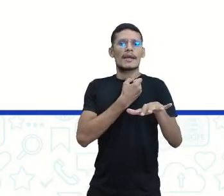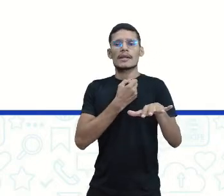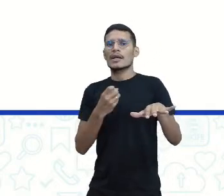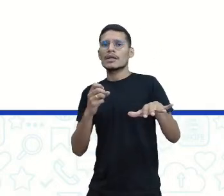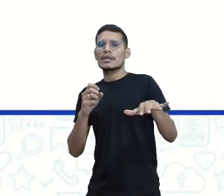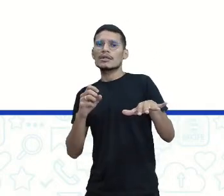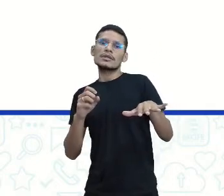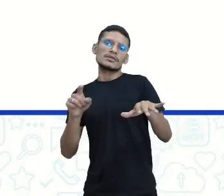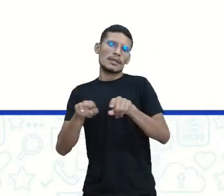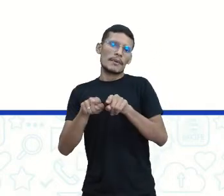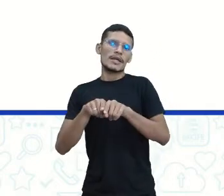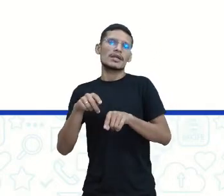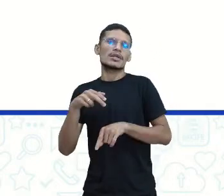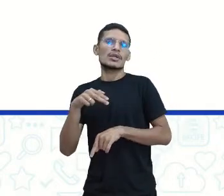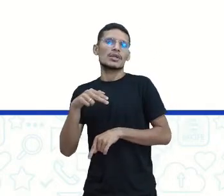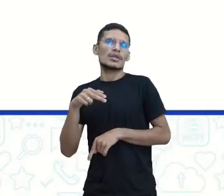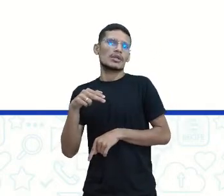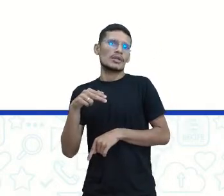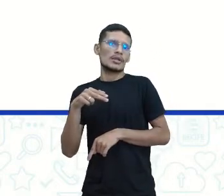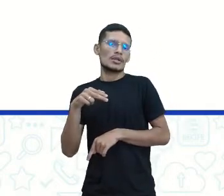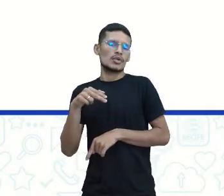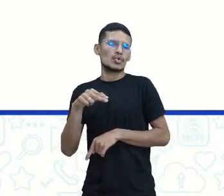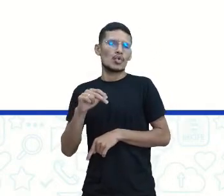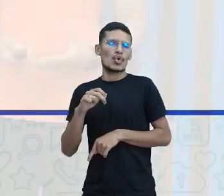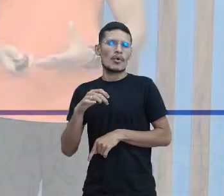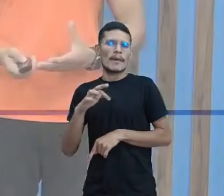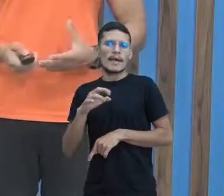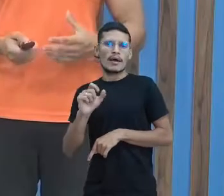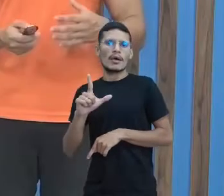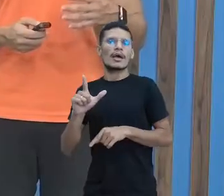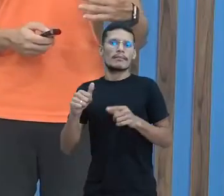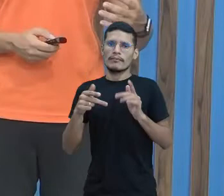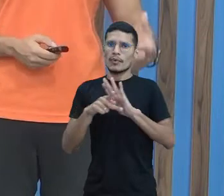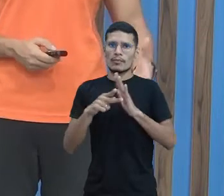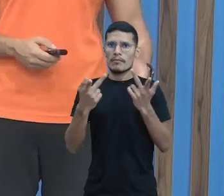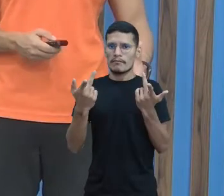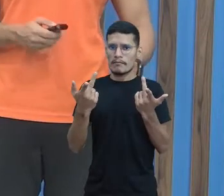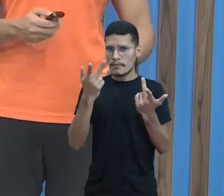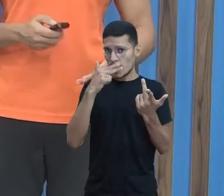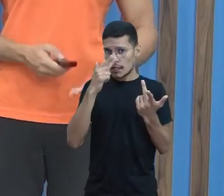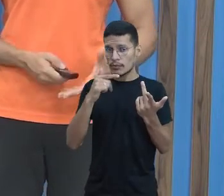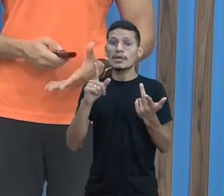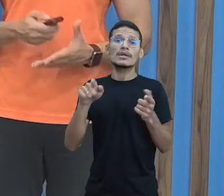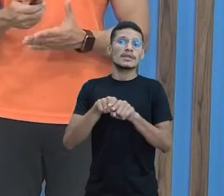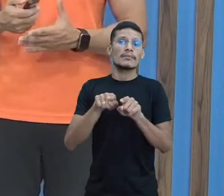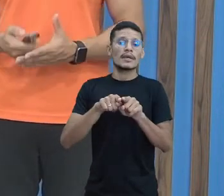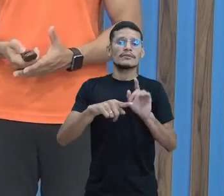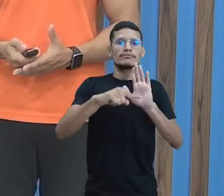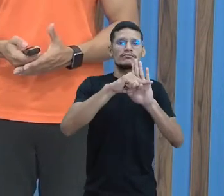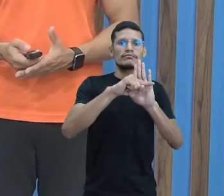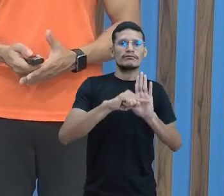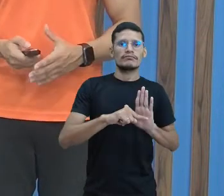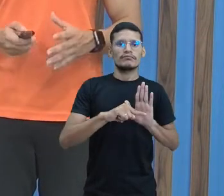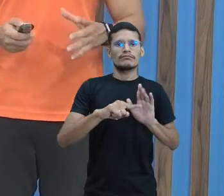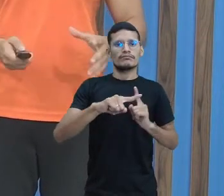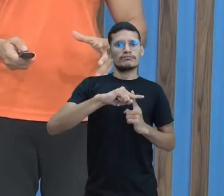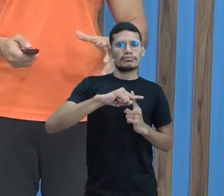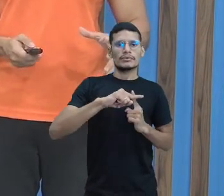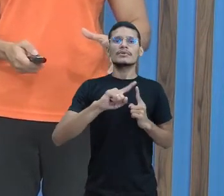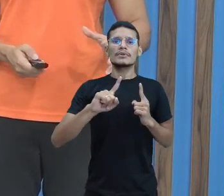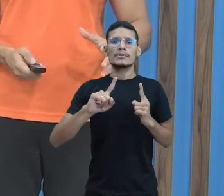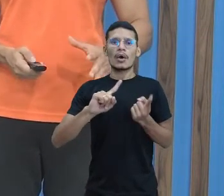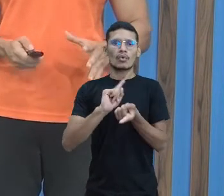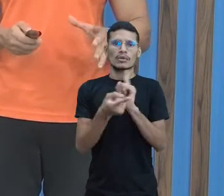mesma e o sinal ele tem que ser oposto, um positivo e o outro negativo. Então, isso